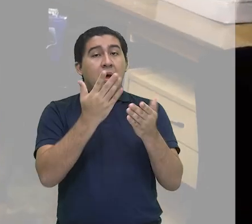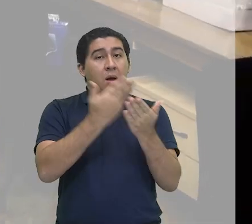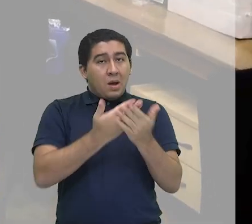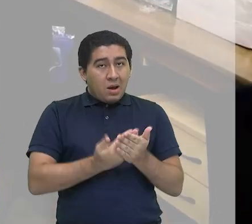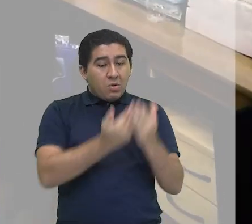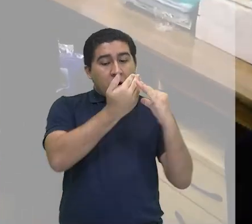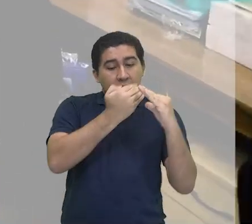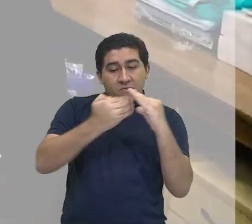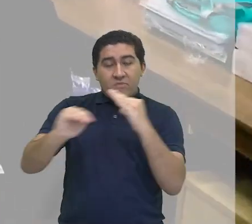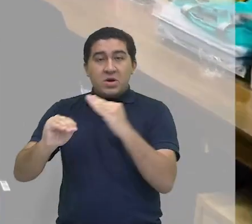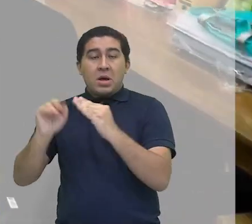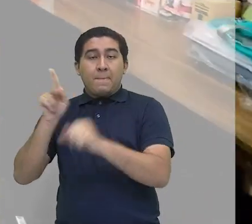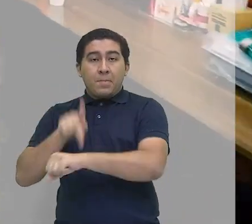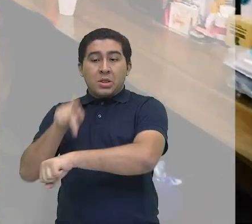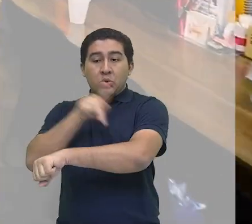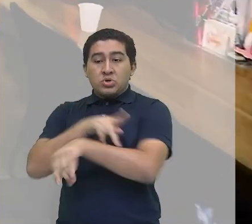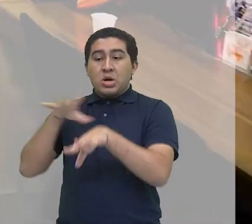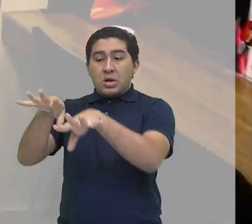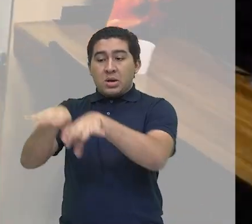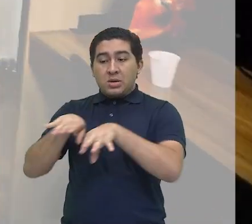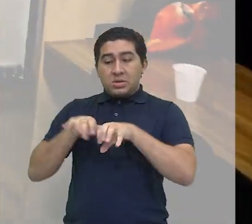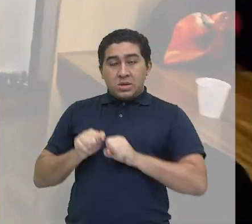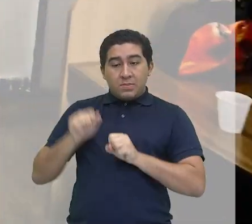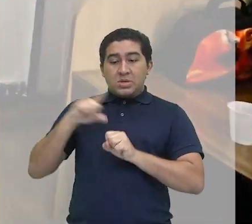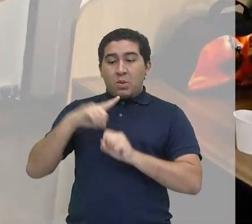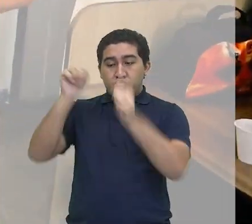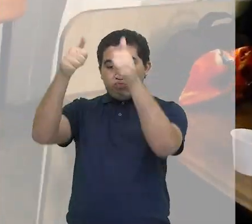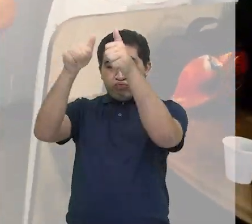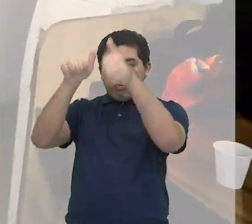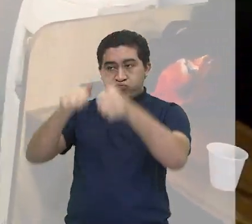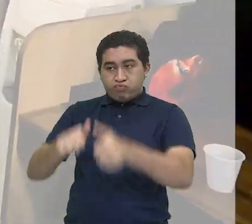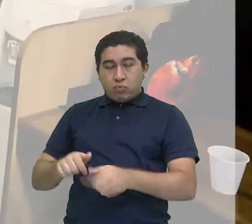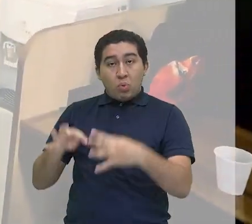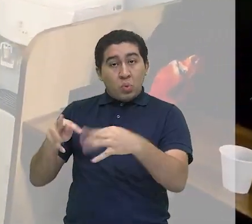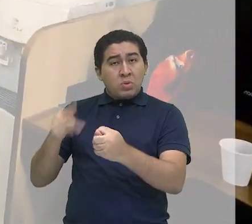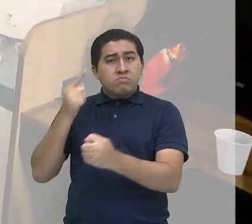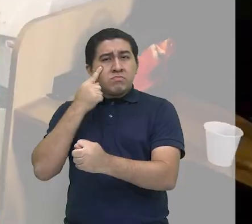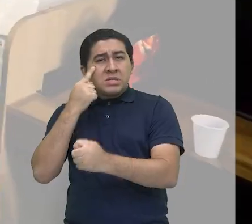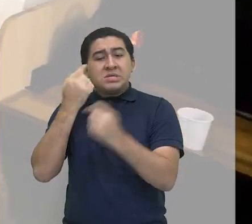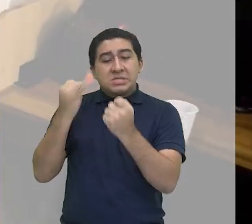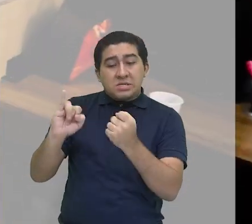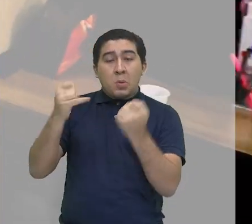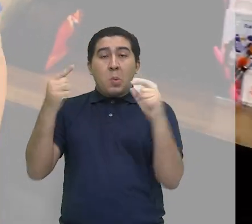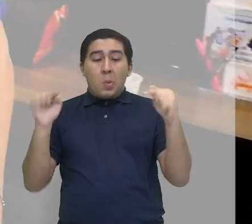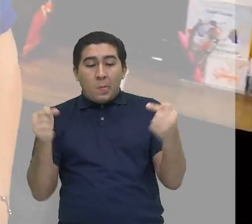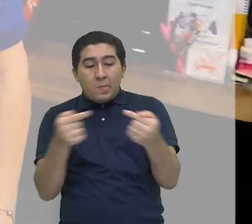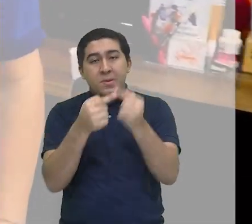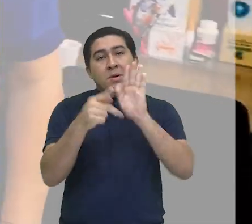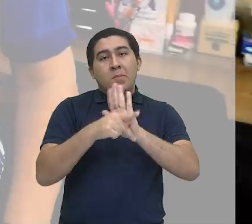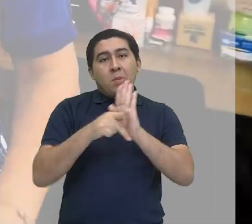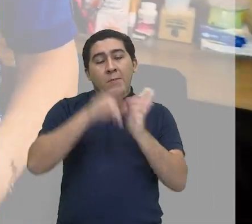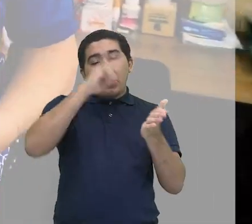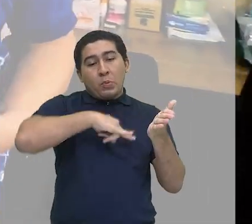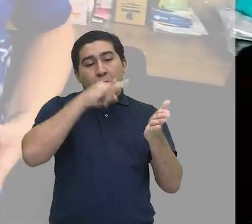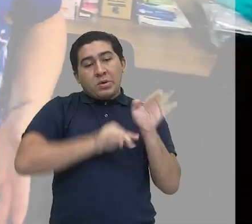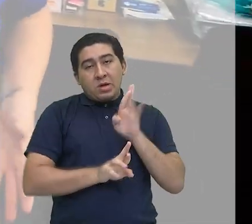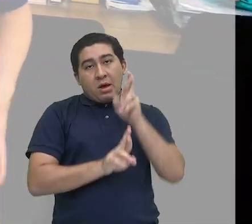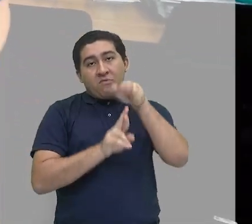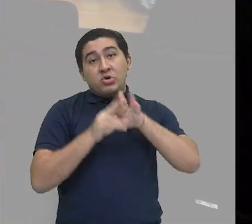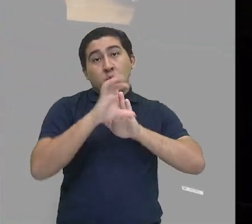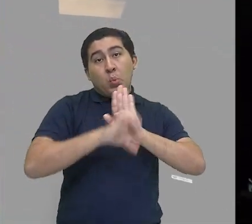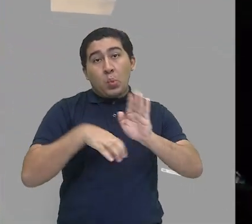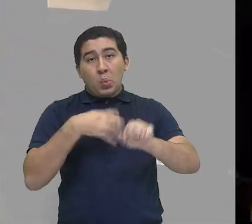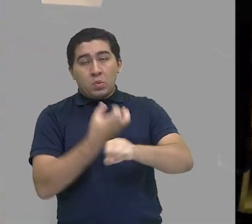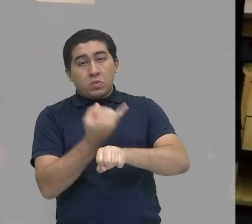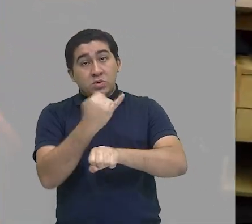assessoria pedagógica, onde eles vão fazer toda a análise pedagógica para ver se está de acordo com os referenciais curriculares, se as habilidades